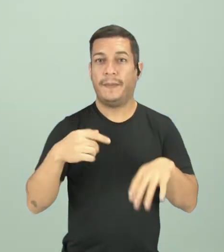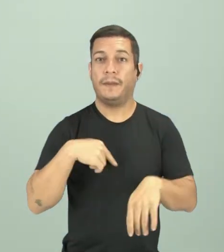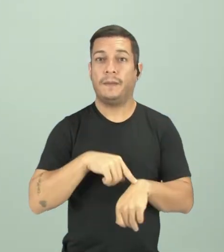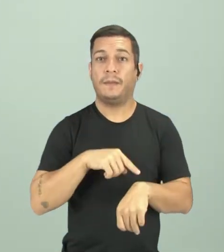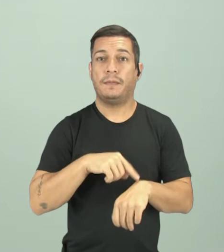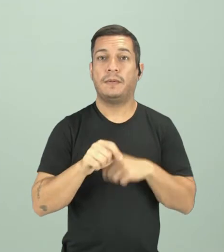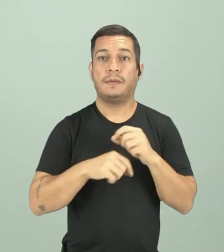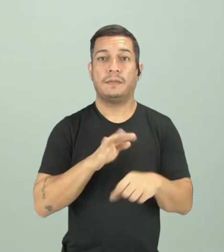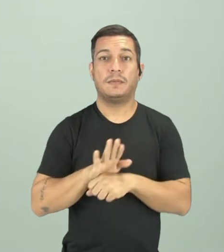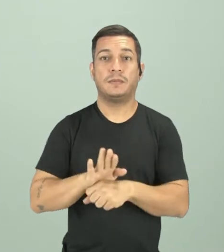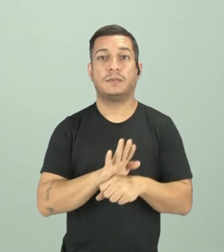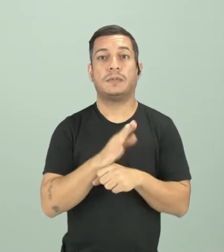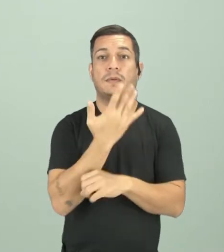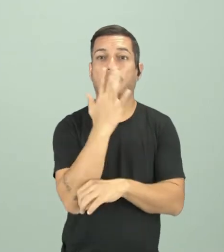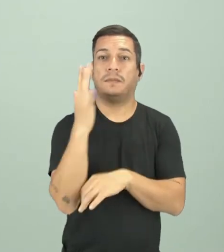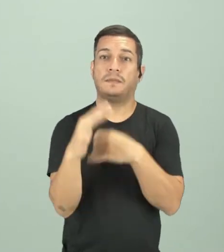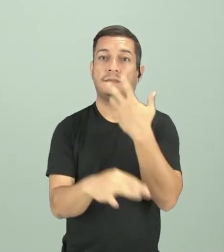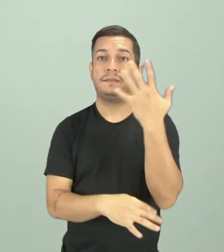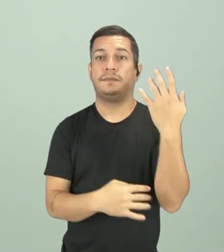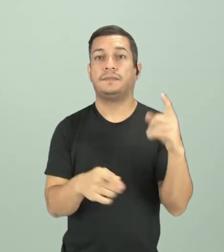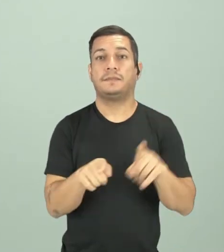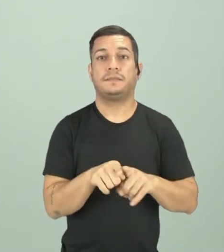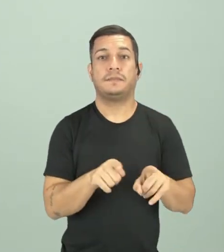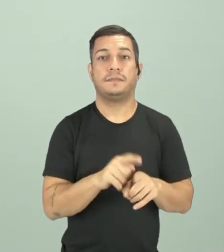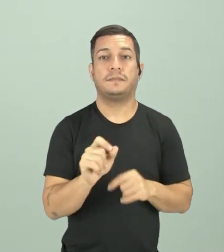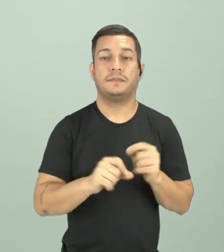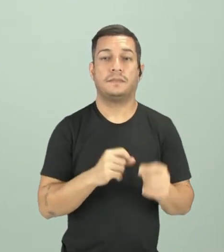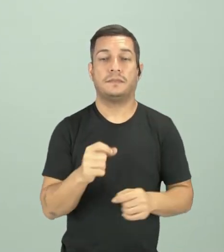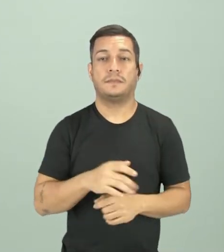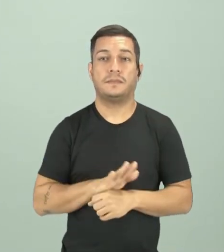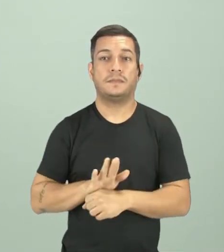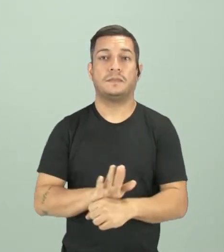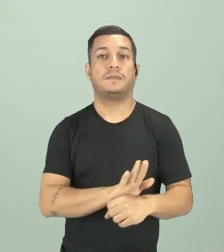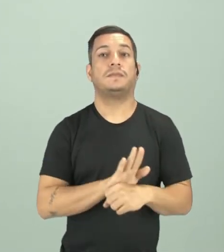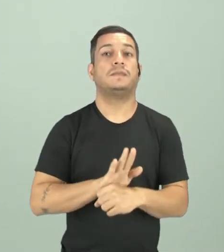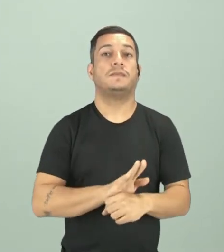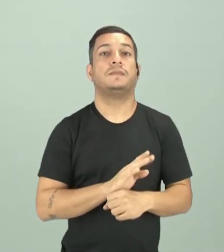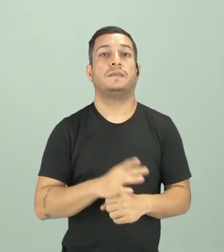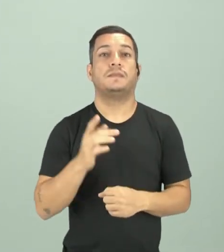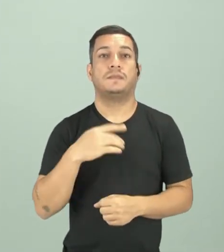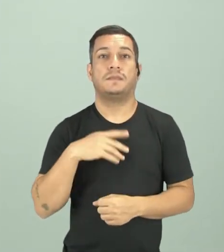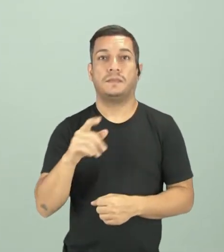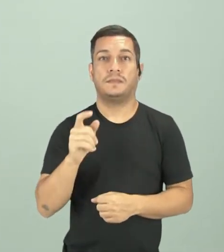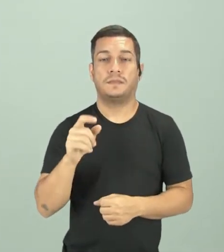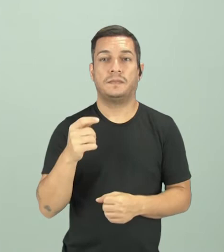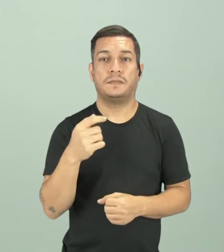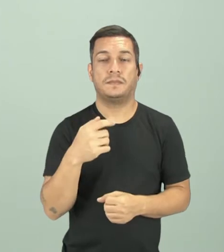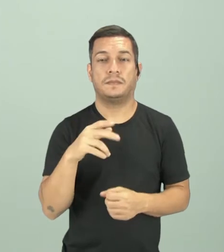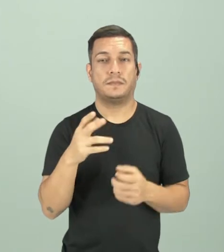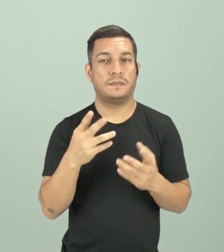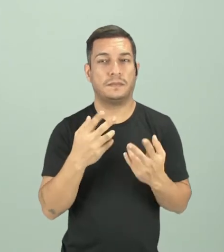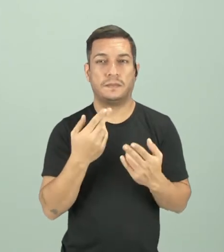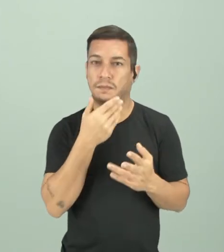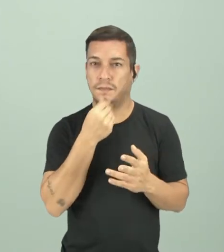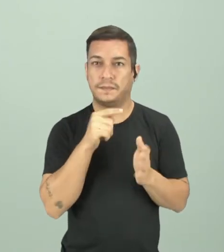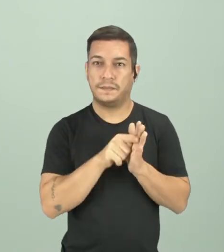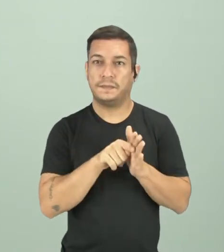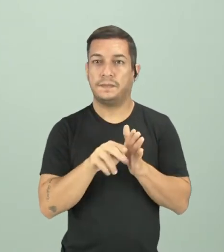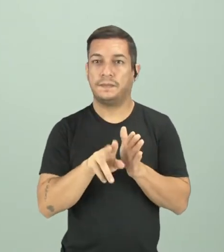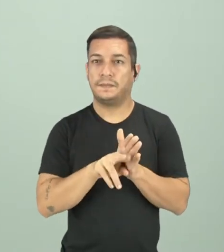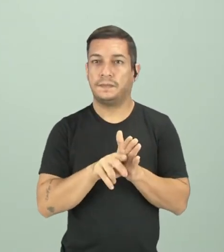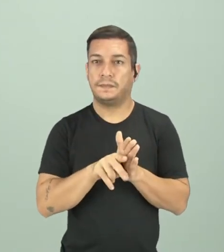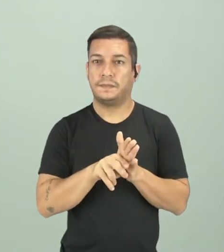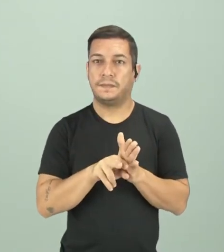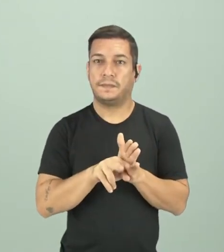além de contribuir para o meio ambiente, né, é a questão de salvar as espécies marinhas, né? Muitos biólogos aí têm relato